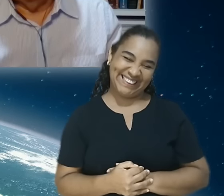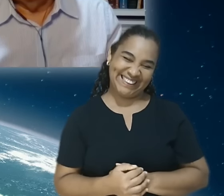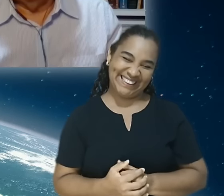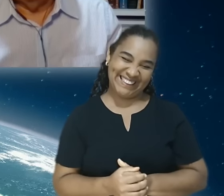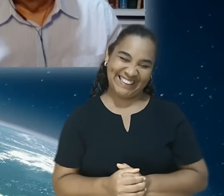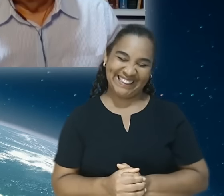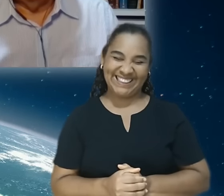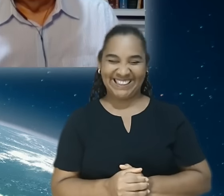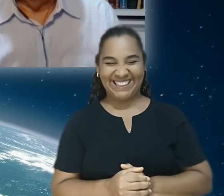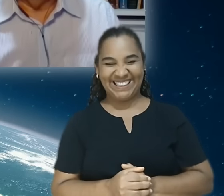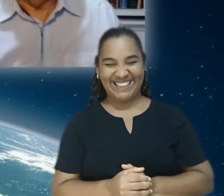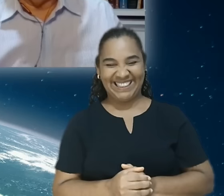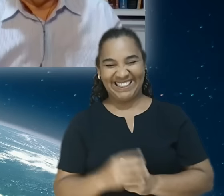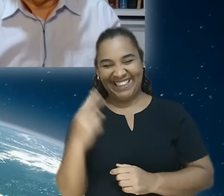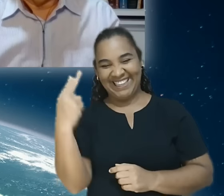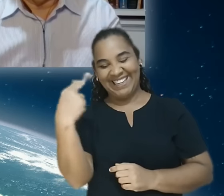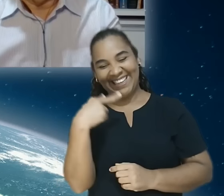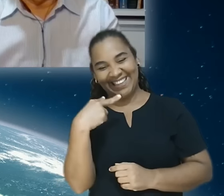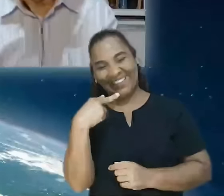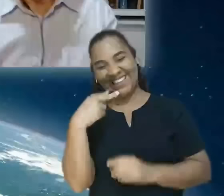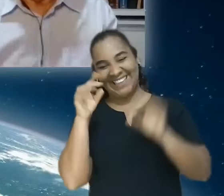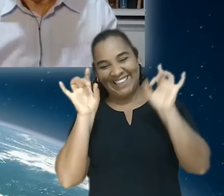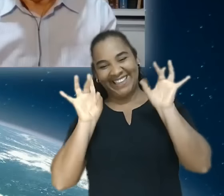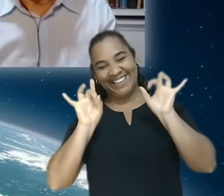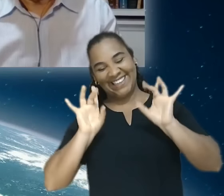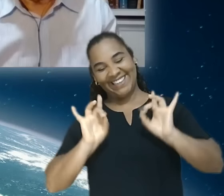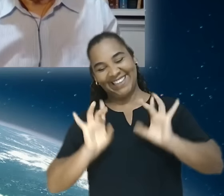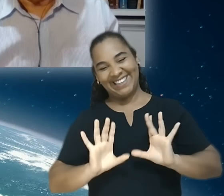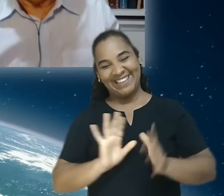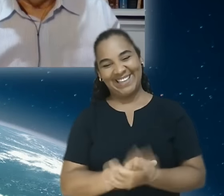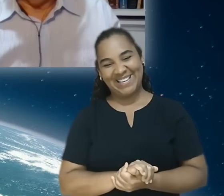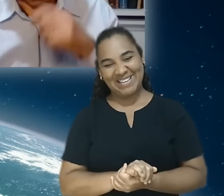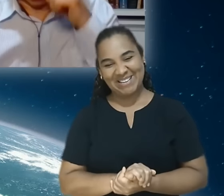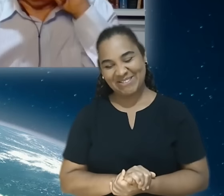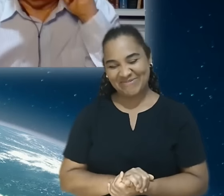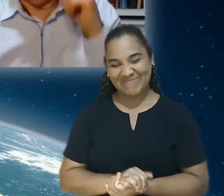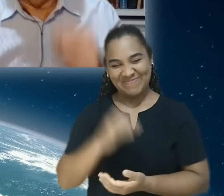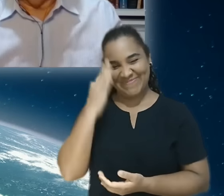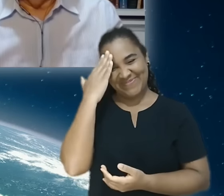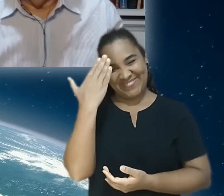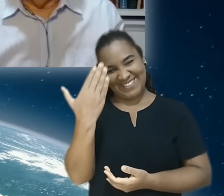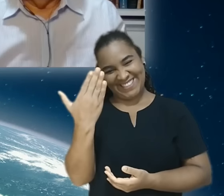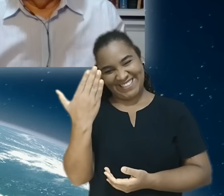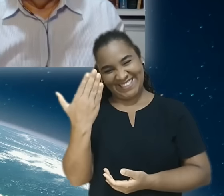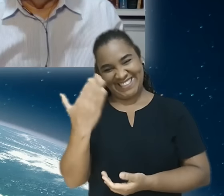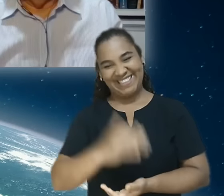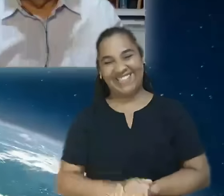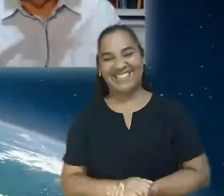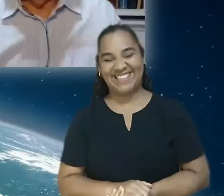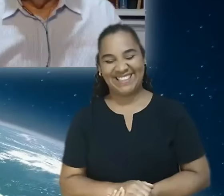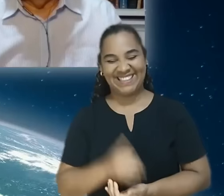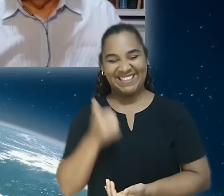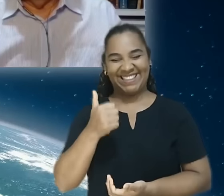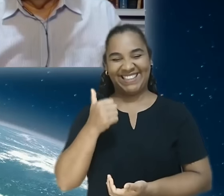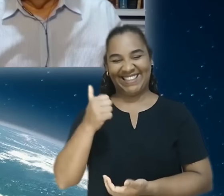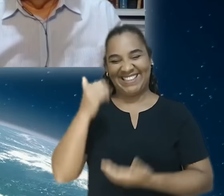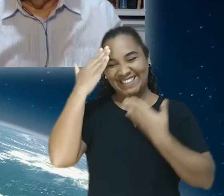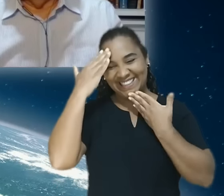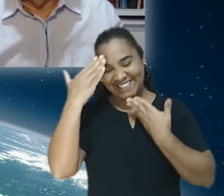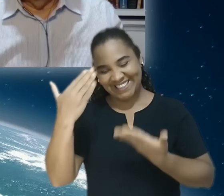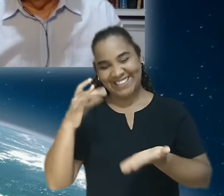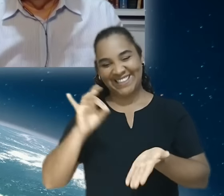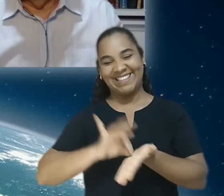Assim É uma faculdade Especial Muito especial Então Nossos sinceros Agradecimentos A você Ize